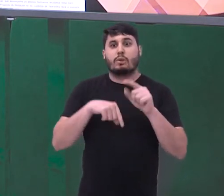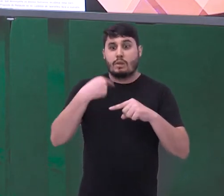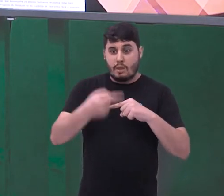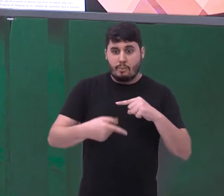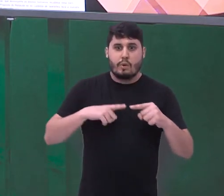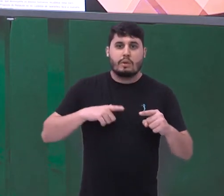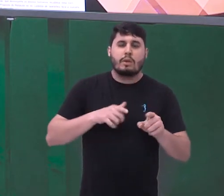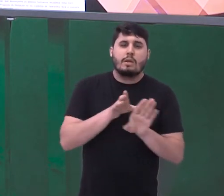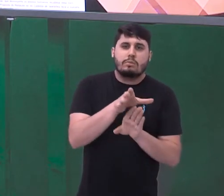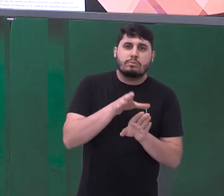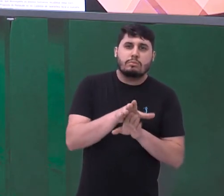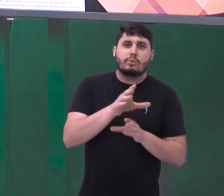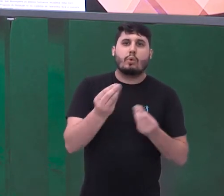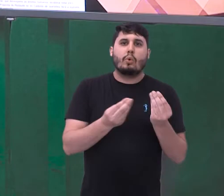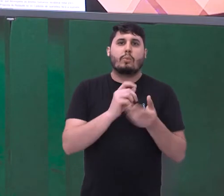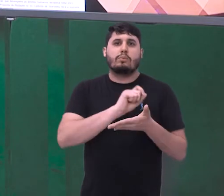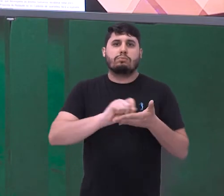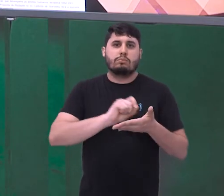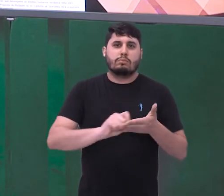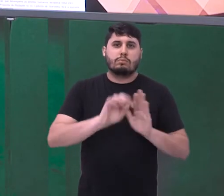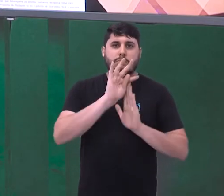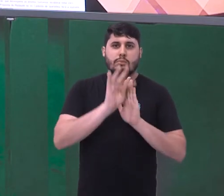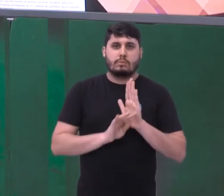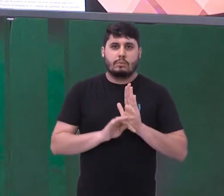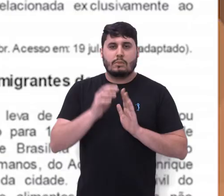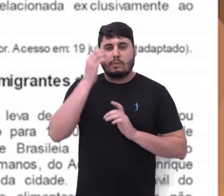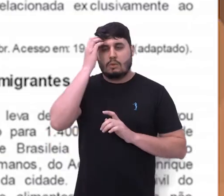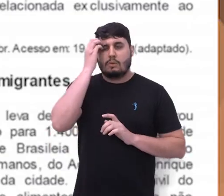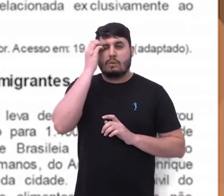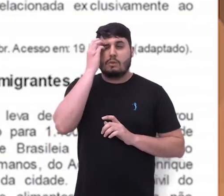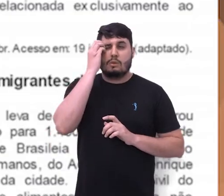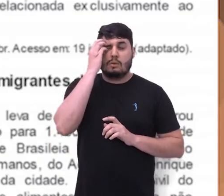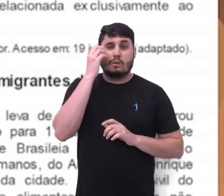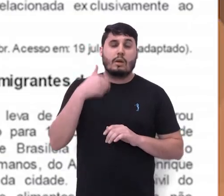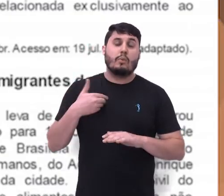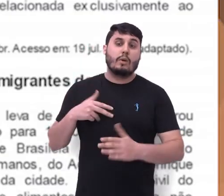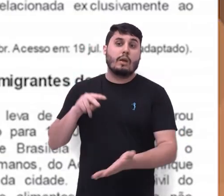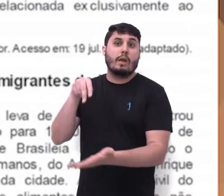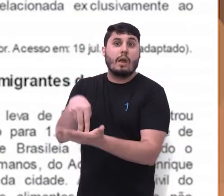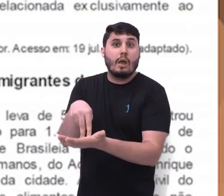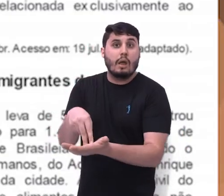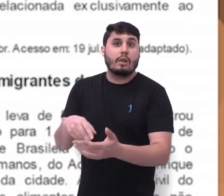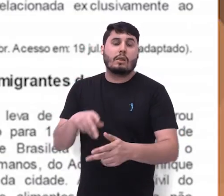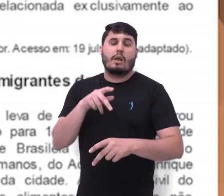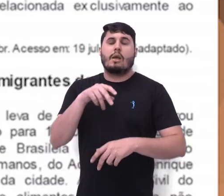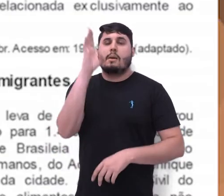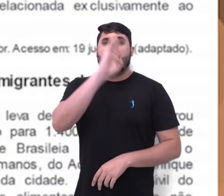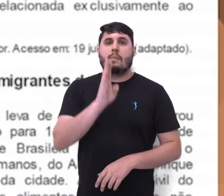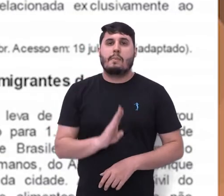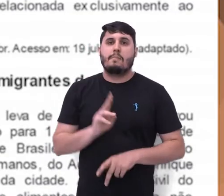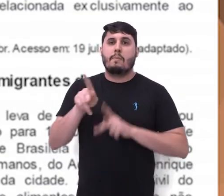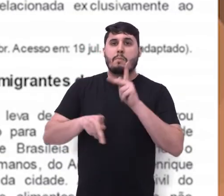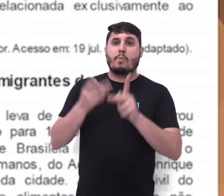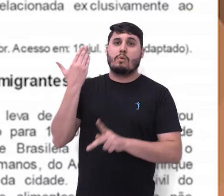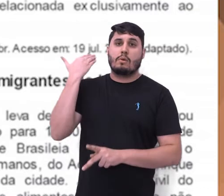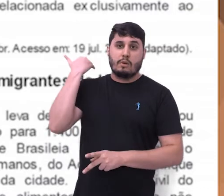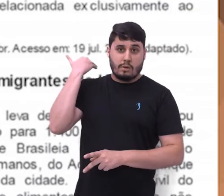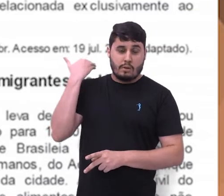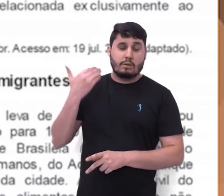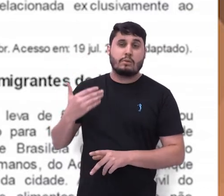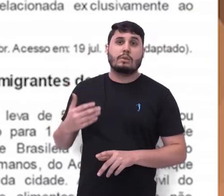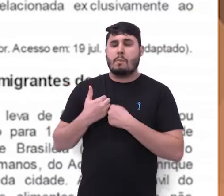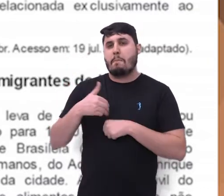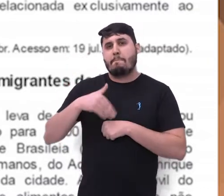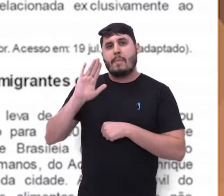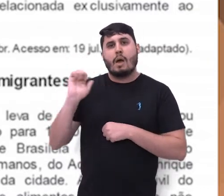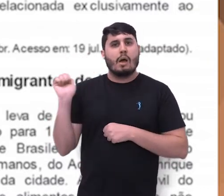para a prova. Vamos lá. Ao desembarcar no Brasil, os imigrantes trouxeram